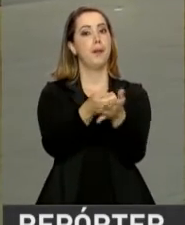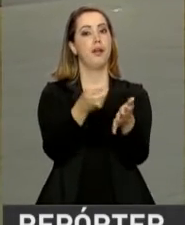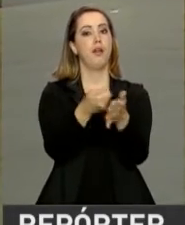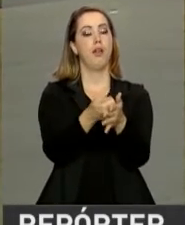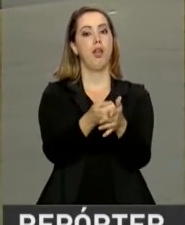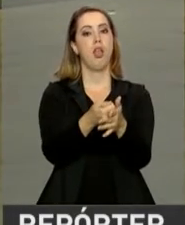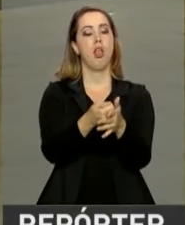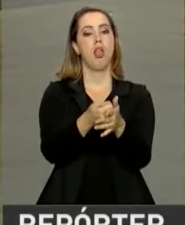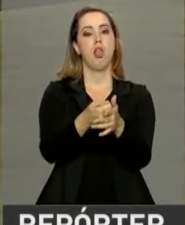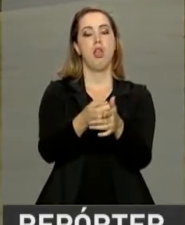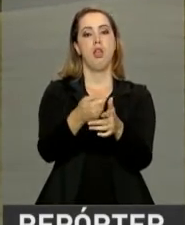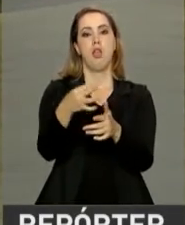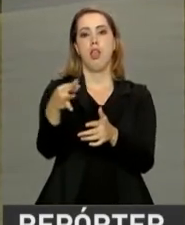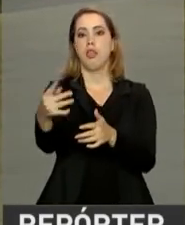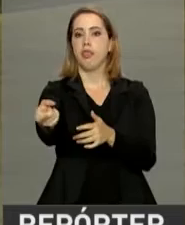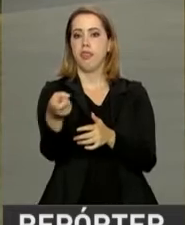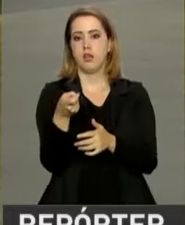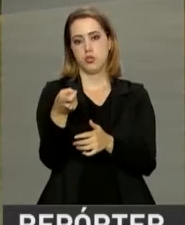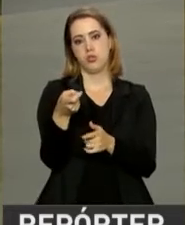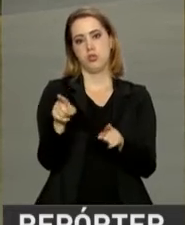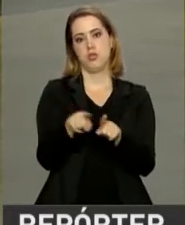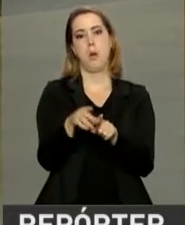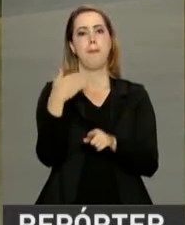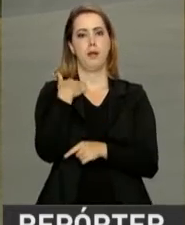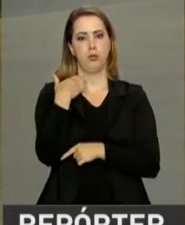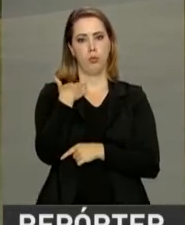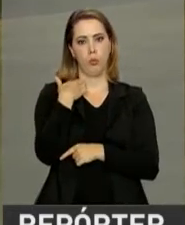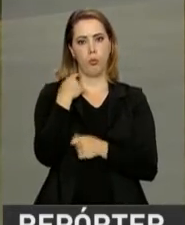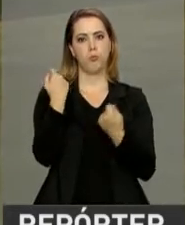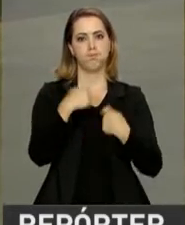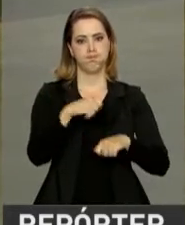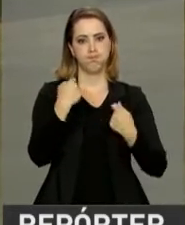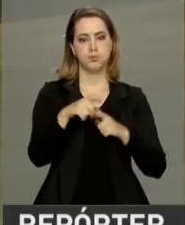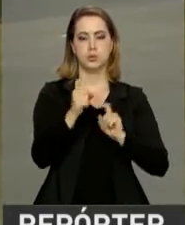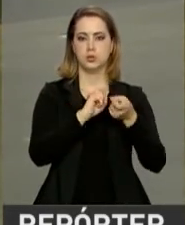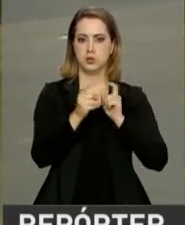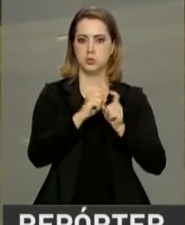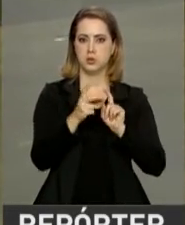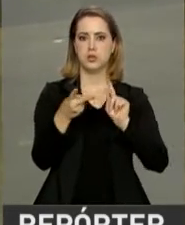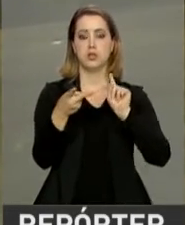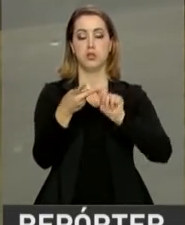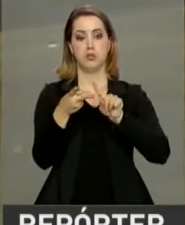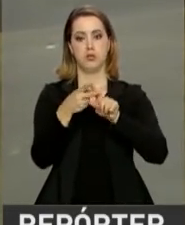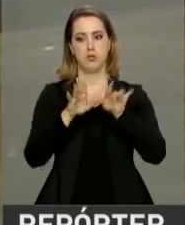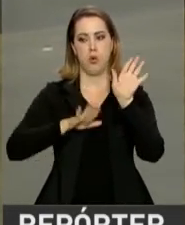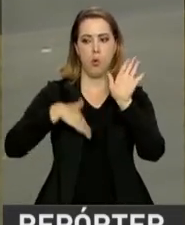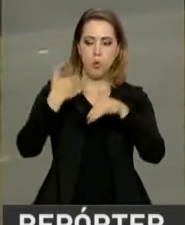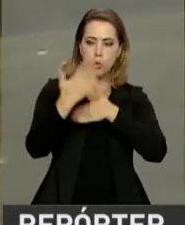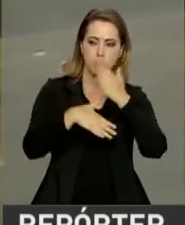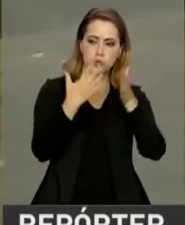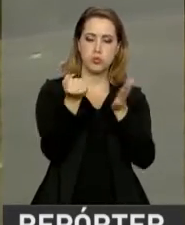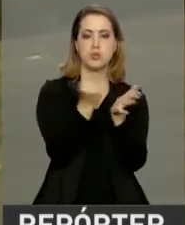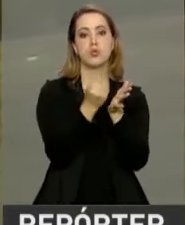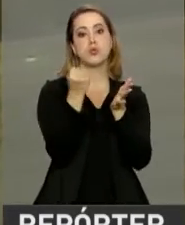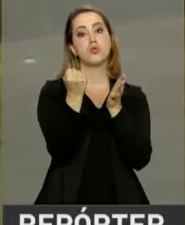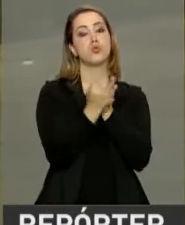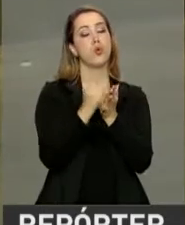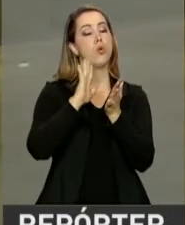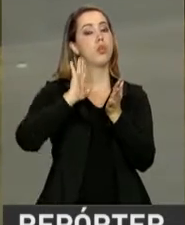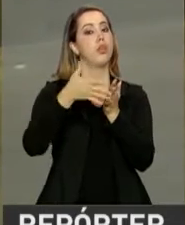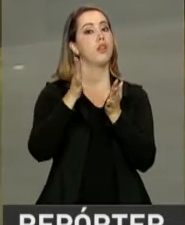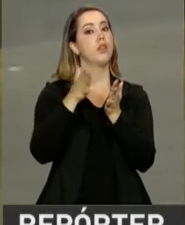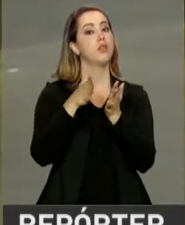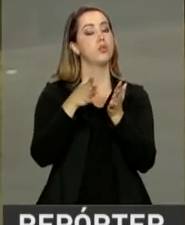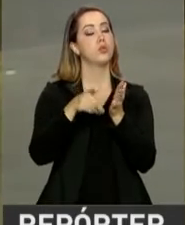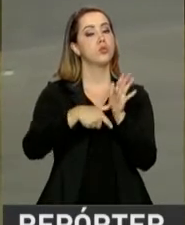administrativas para os bancos oficiais que operam o fundo a manutenção dos cerca de um milhão e meio de contratos vigentes no